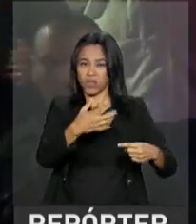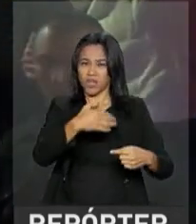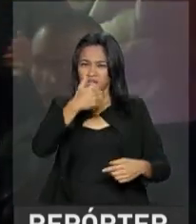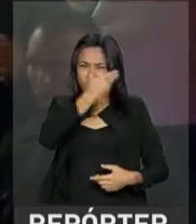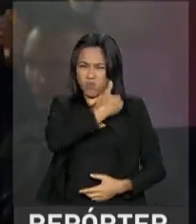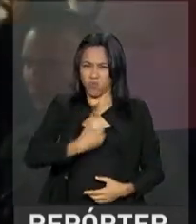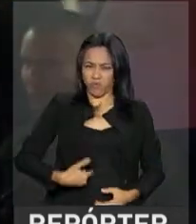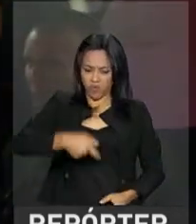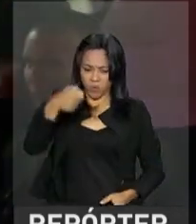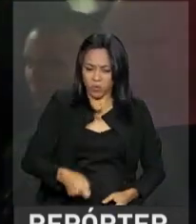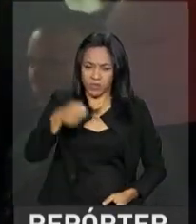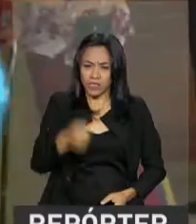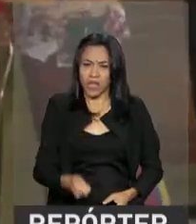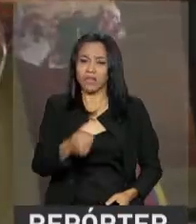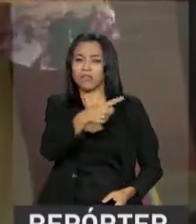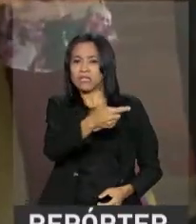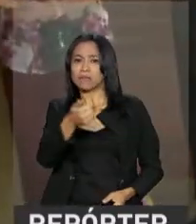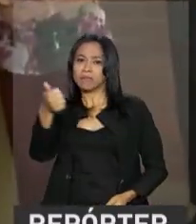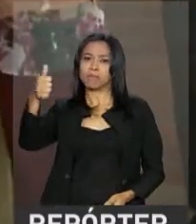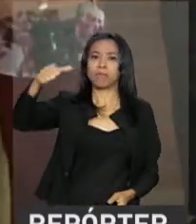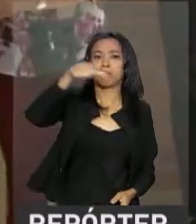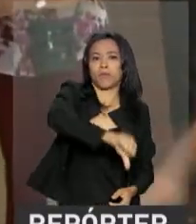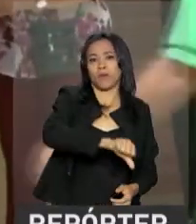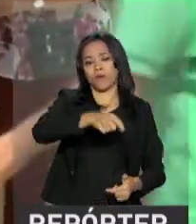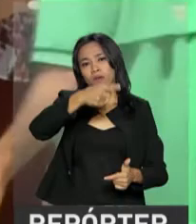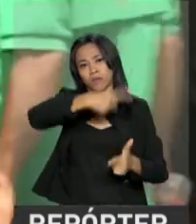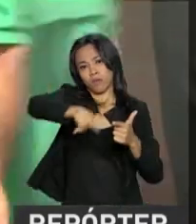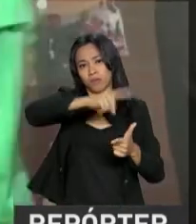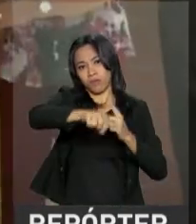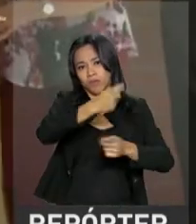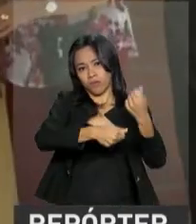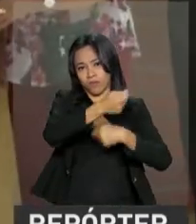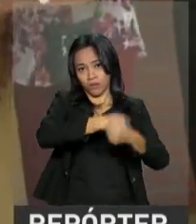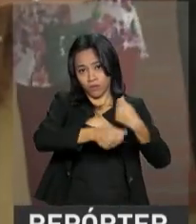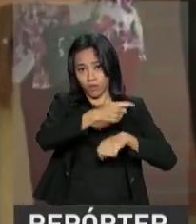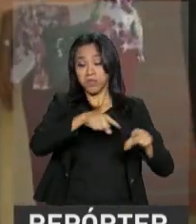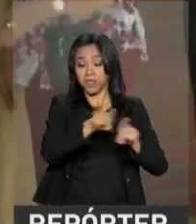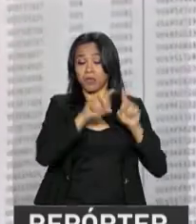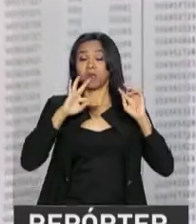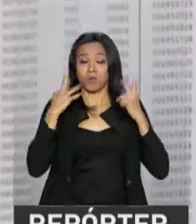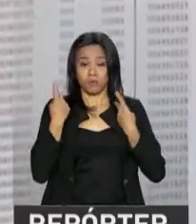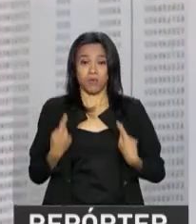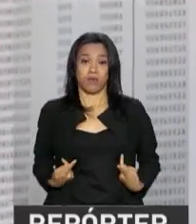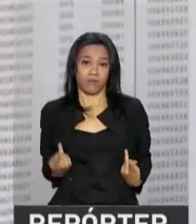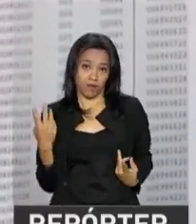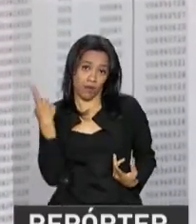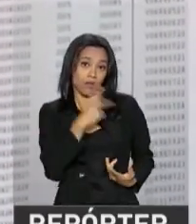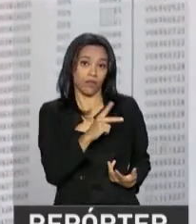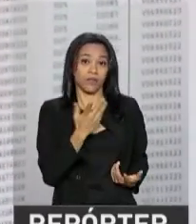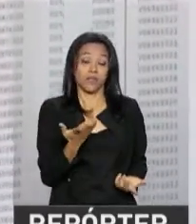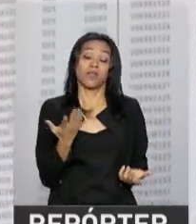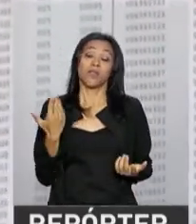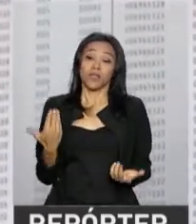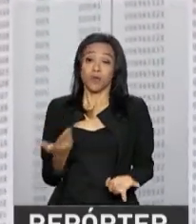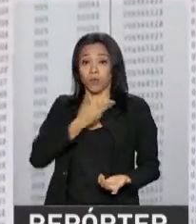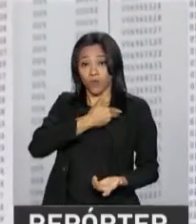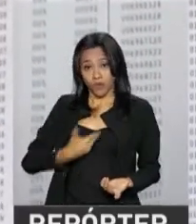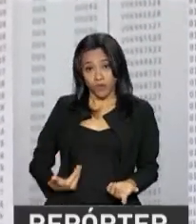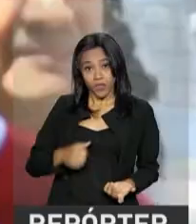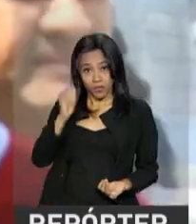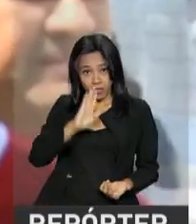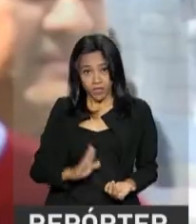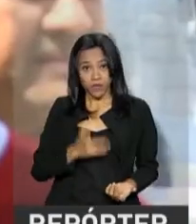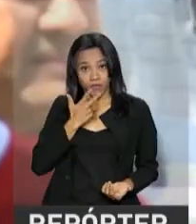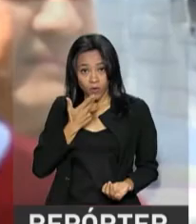contribuem para agravar a situação econômica, social e humanitária que aflige os venezuelanos. Por fim, o governo brasileiro ressalta